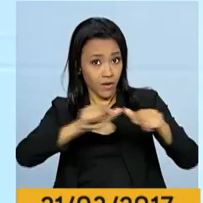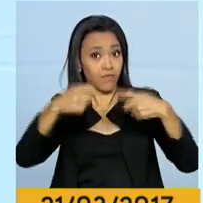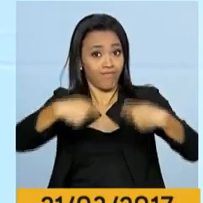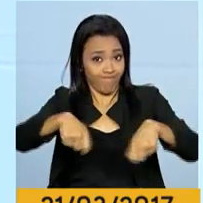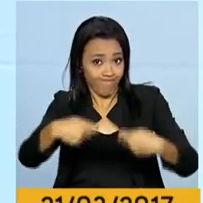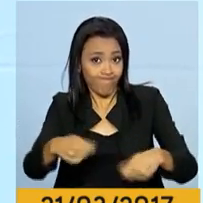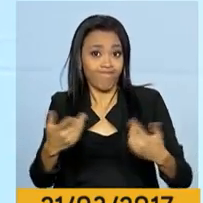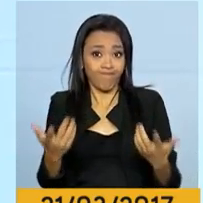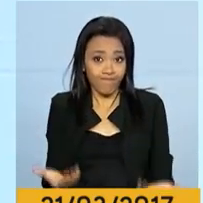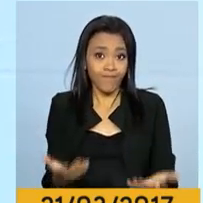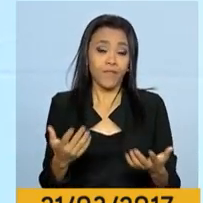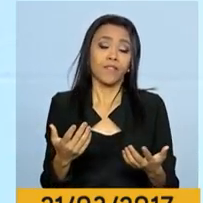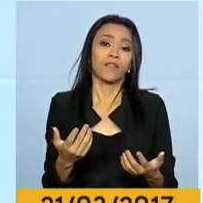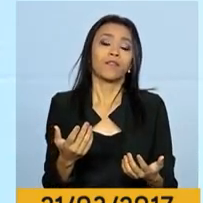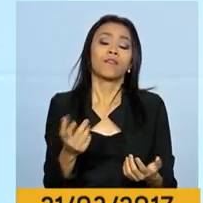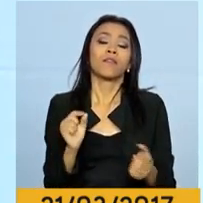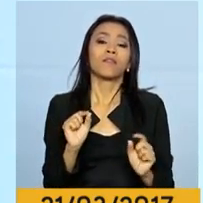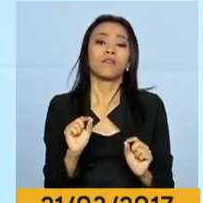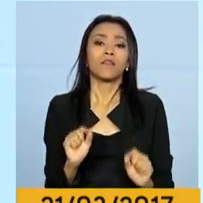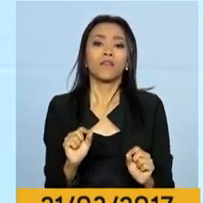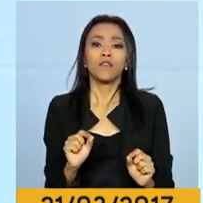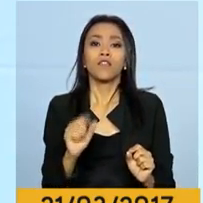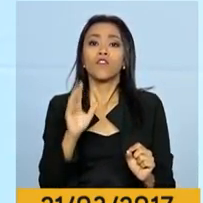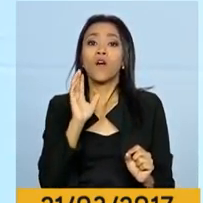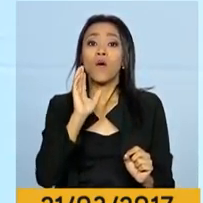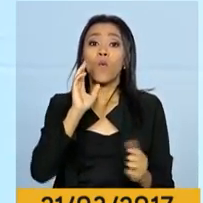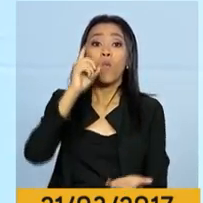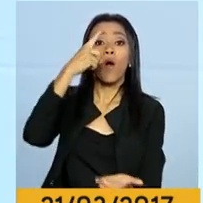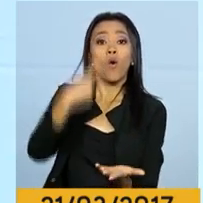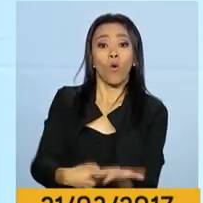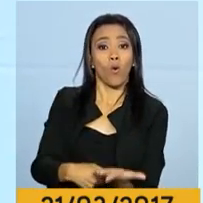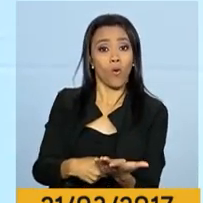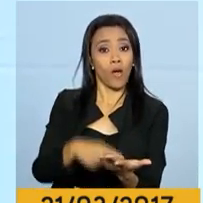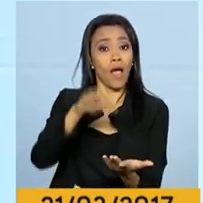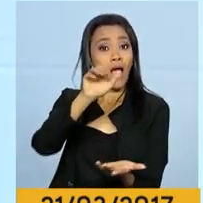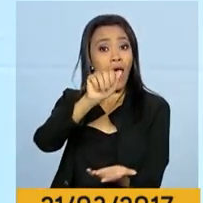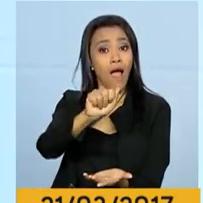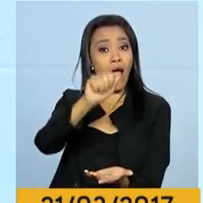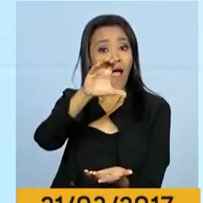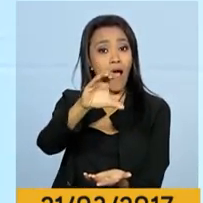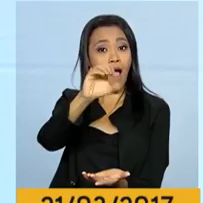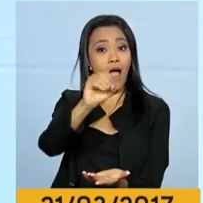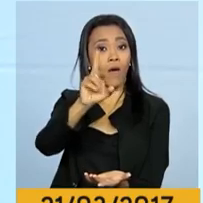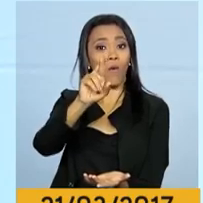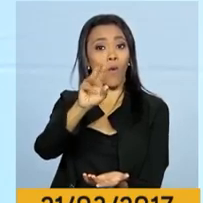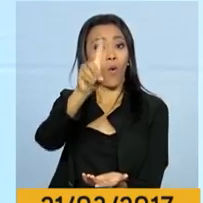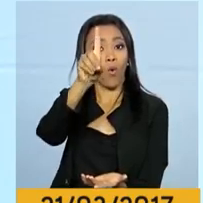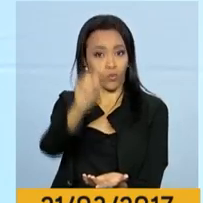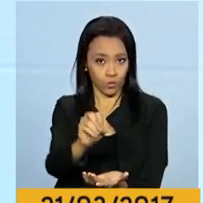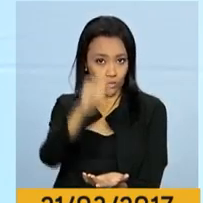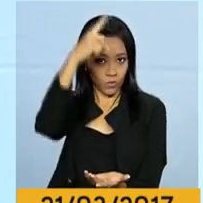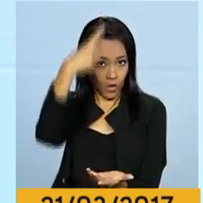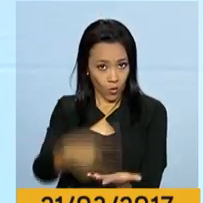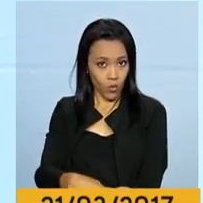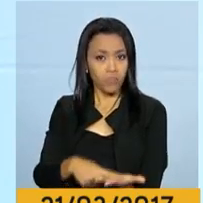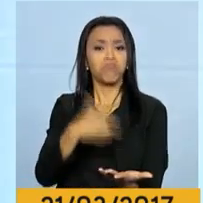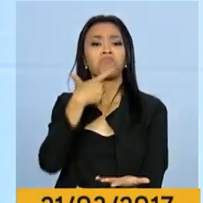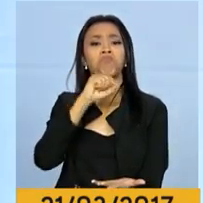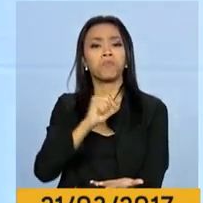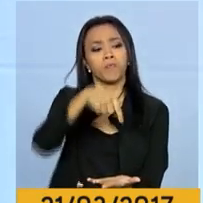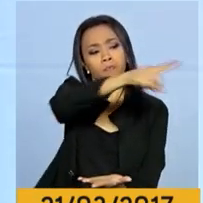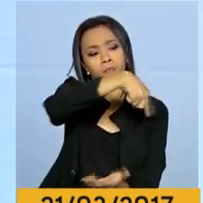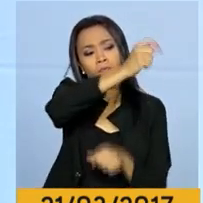que de resto foi objeto de um acordo, vejam bem o que é o diálogo, de um acordo entre